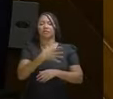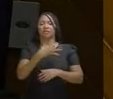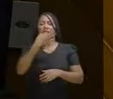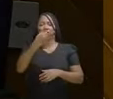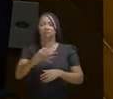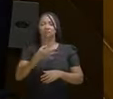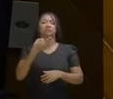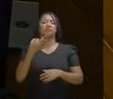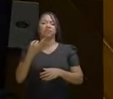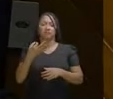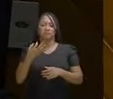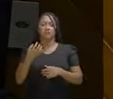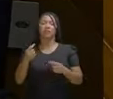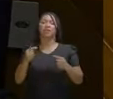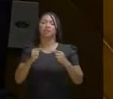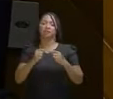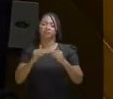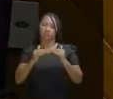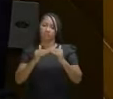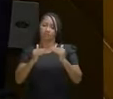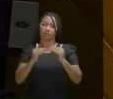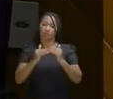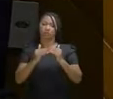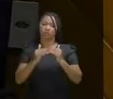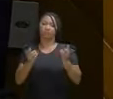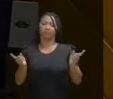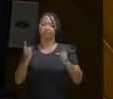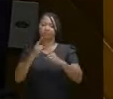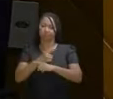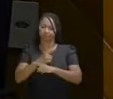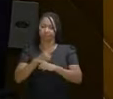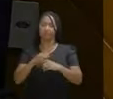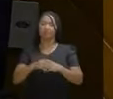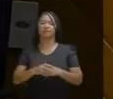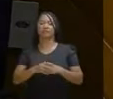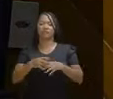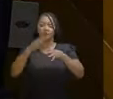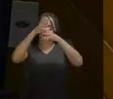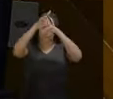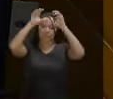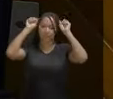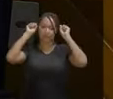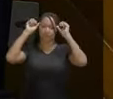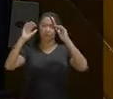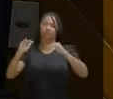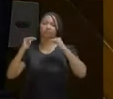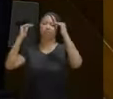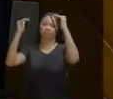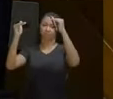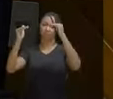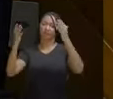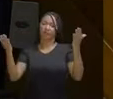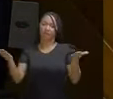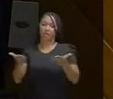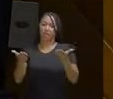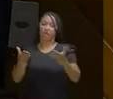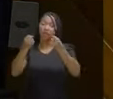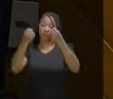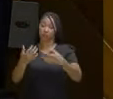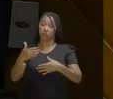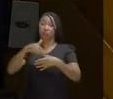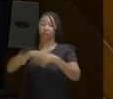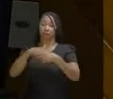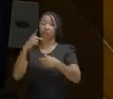que considero mais adequada para a solução da controvérsia. O tribunal, como Vossa Excelência agora afirmou no seu